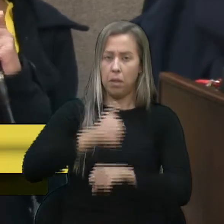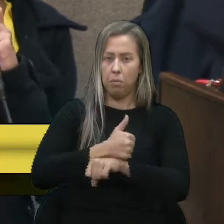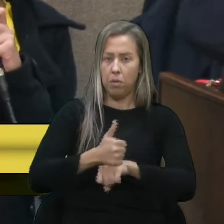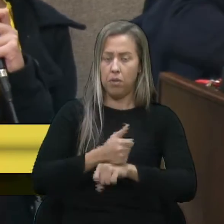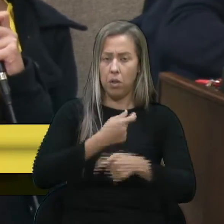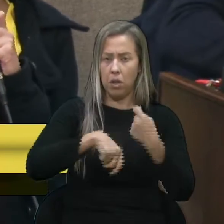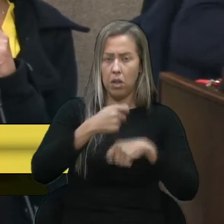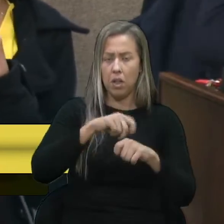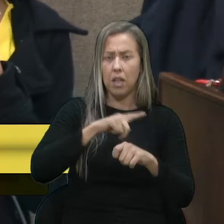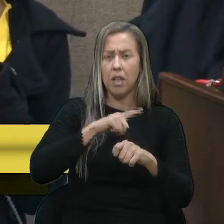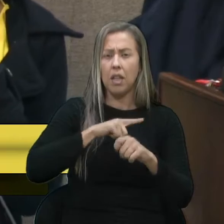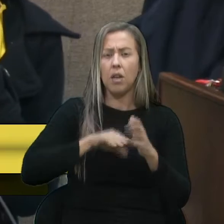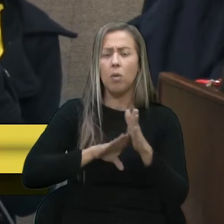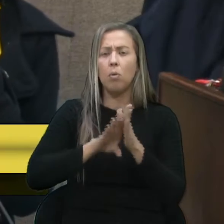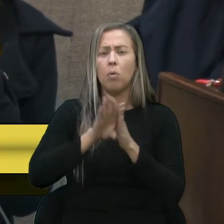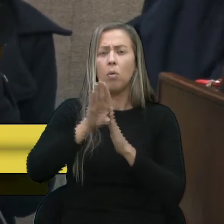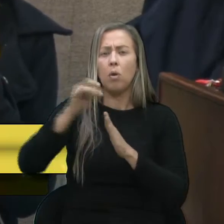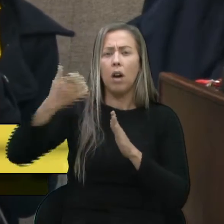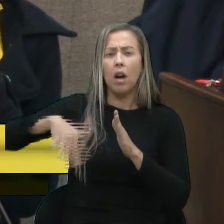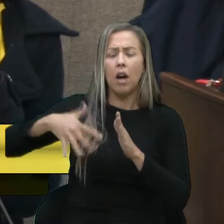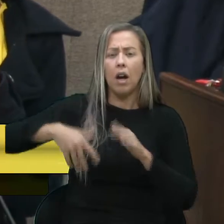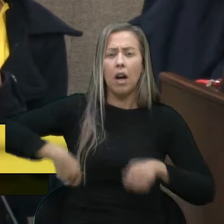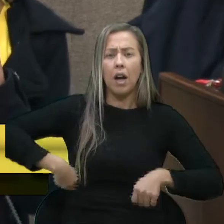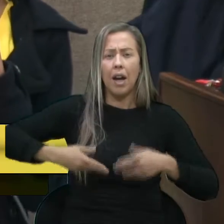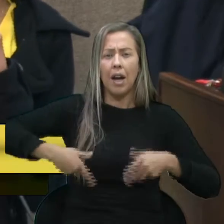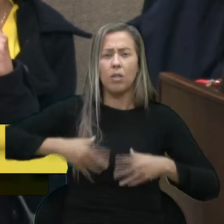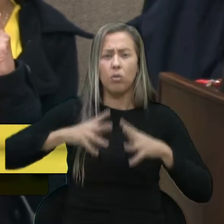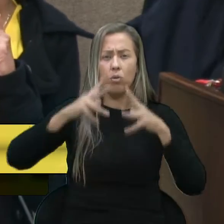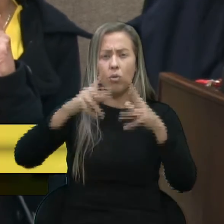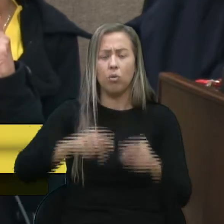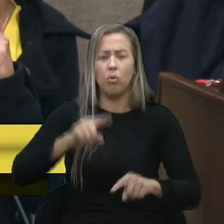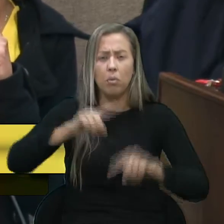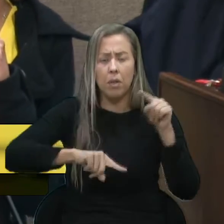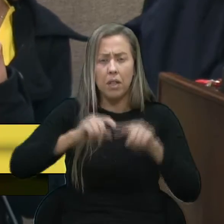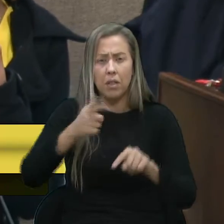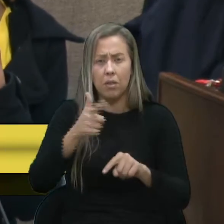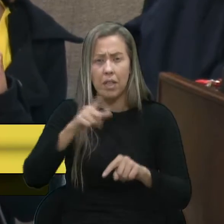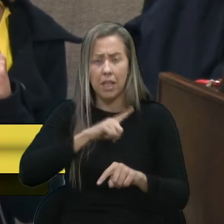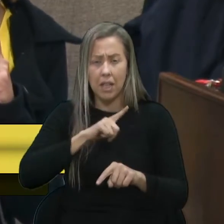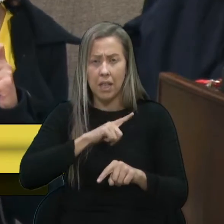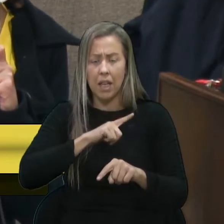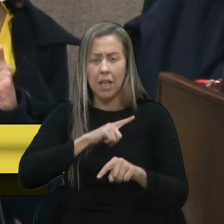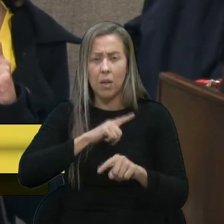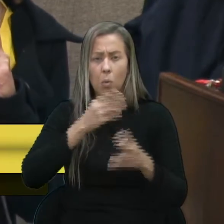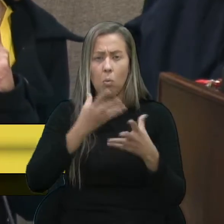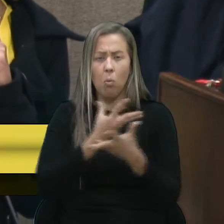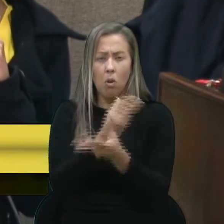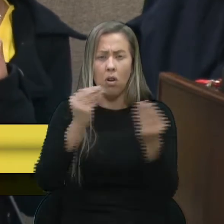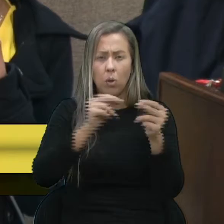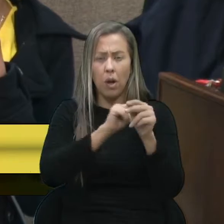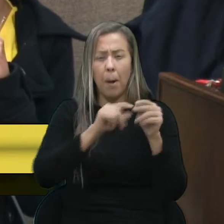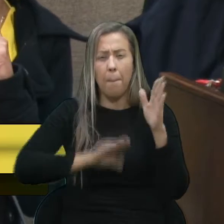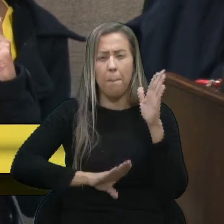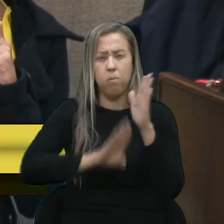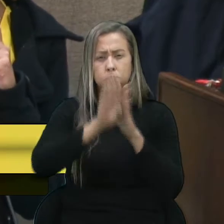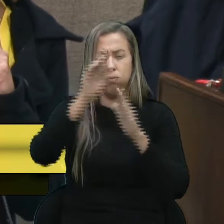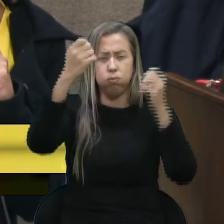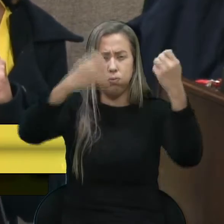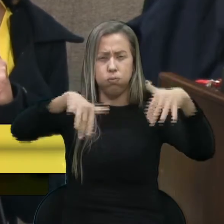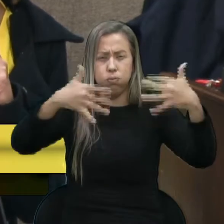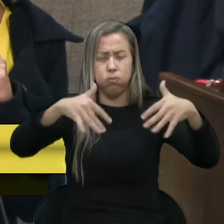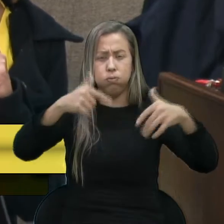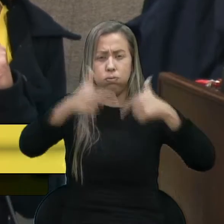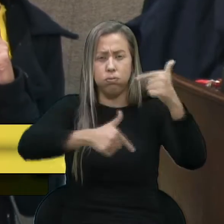gera o aumento elevado dos custos das coisas. É quando a gente tem uma alta demanda, quando precisa muito